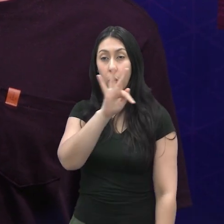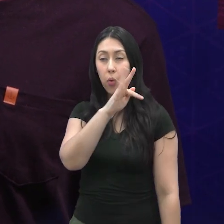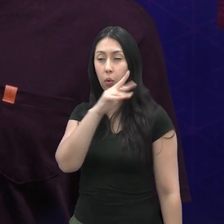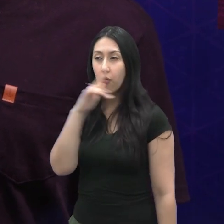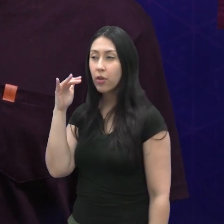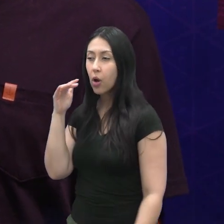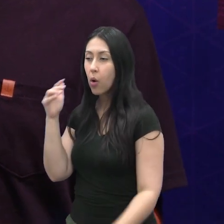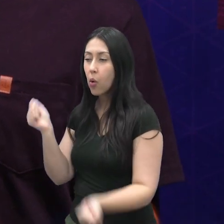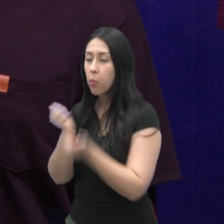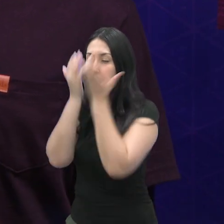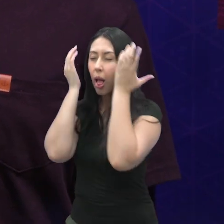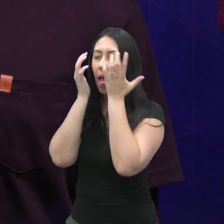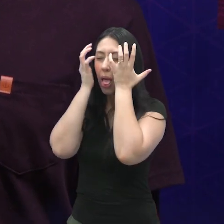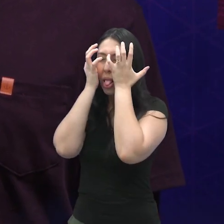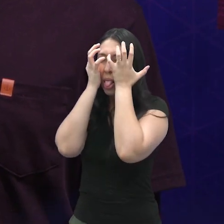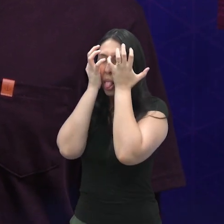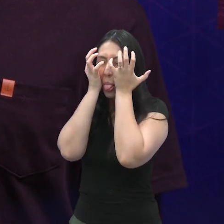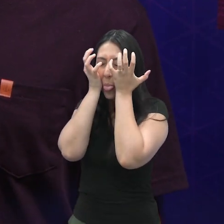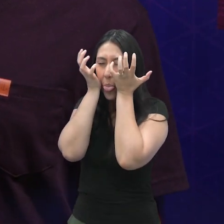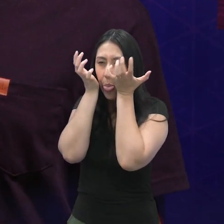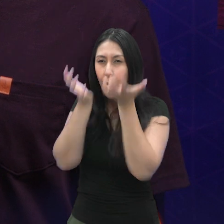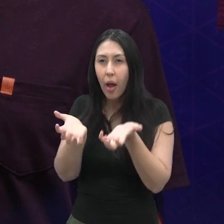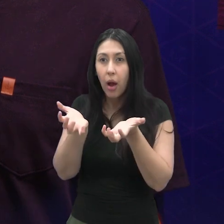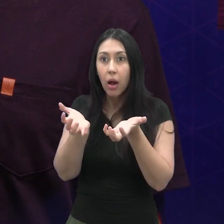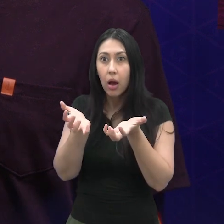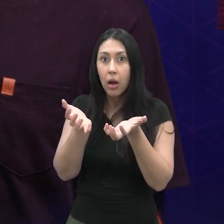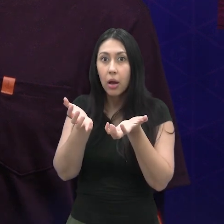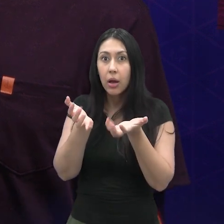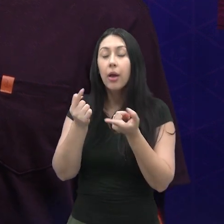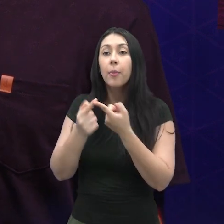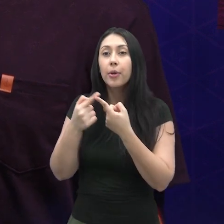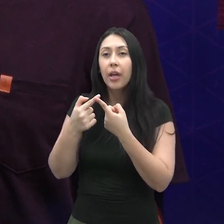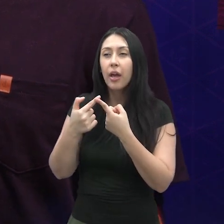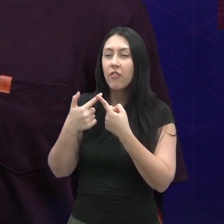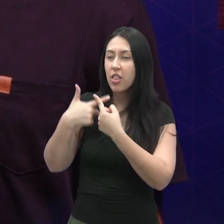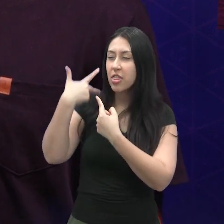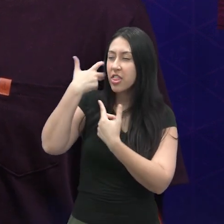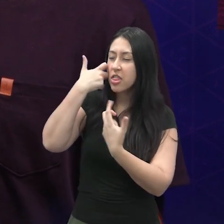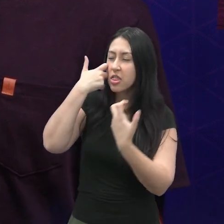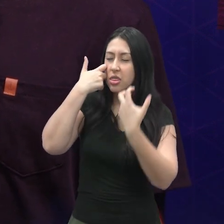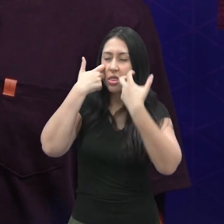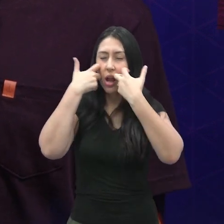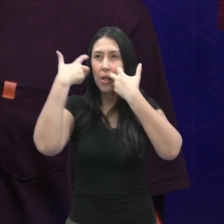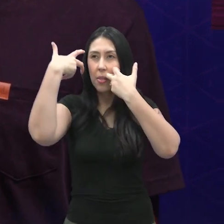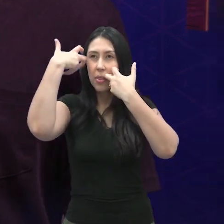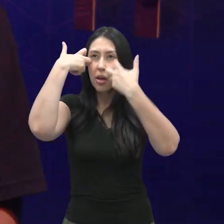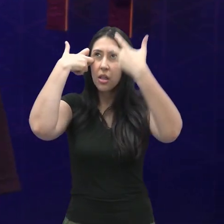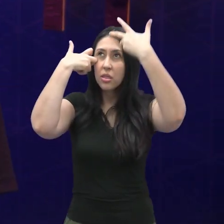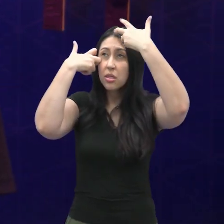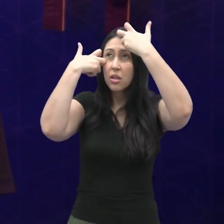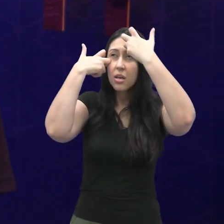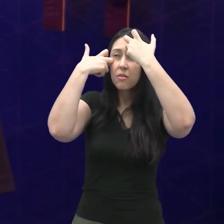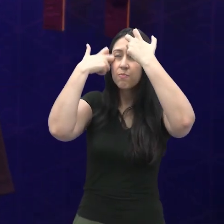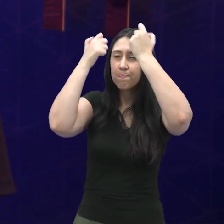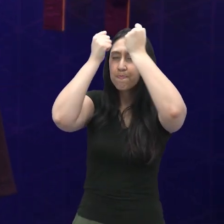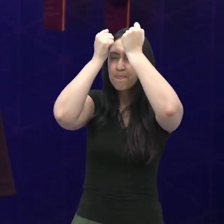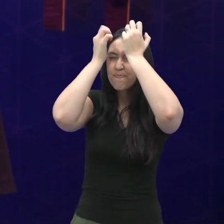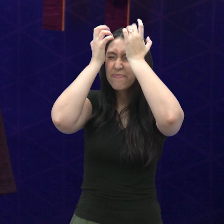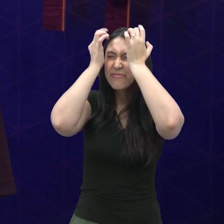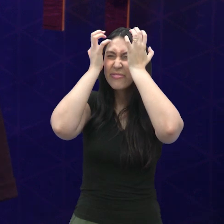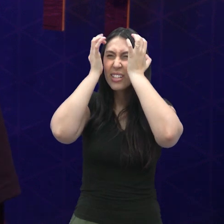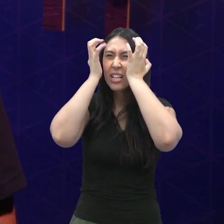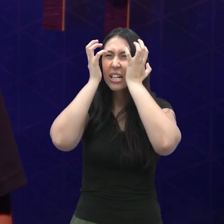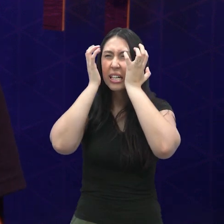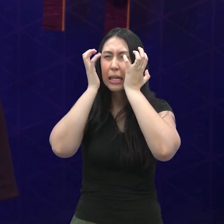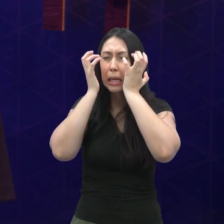fenol, né? Que a galera vai espetando a cara inteira com essa substância aí.